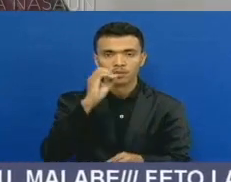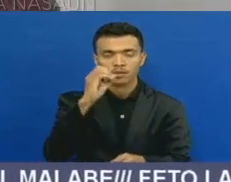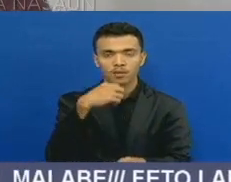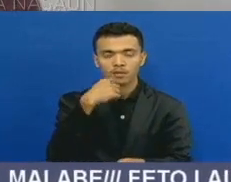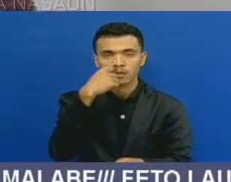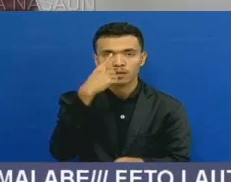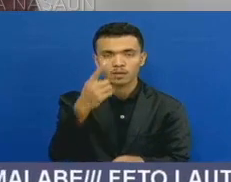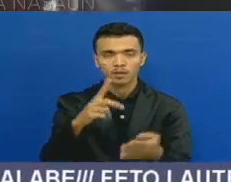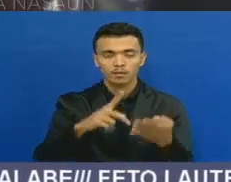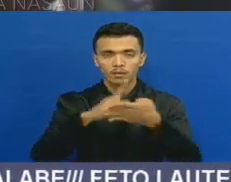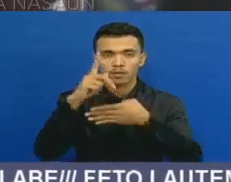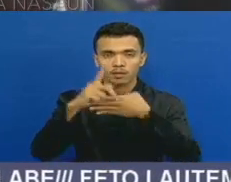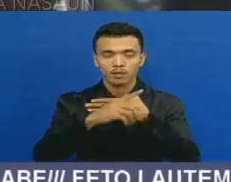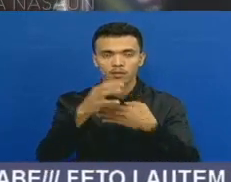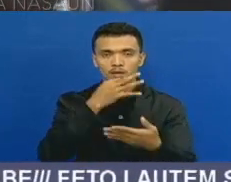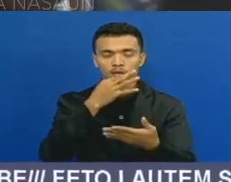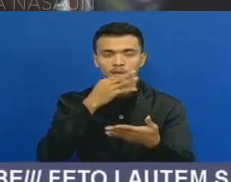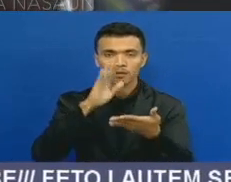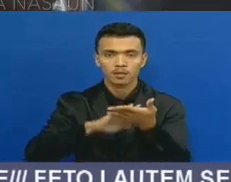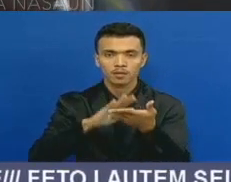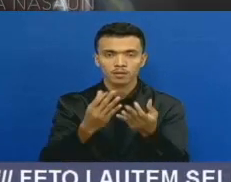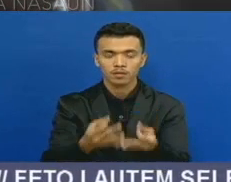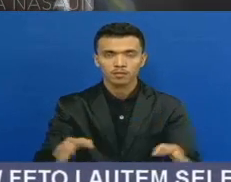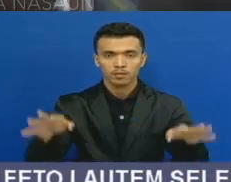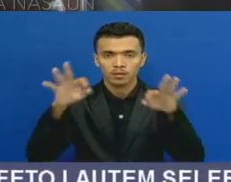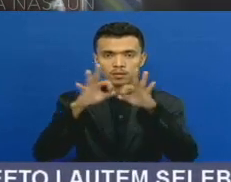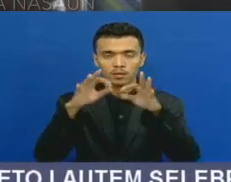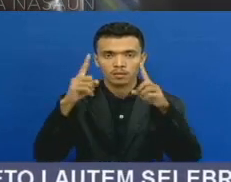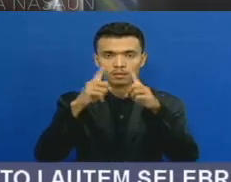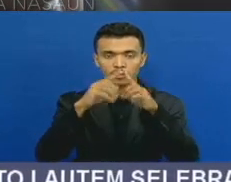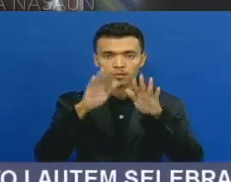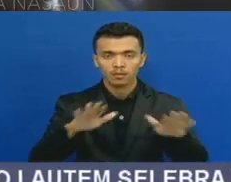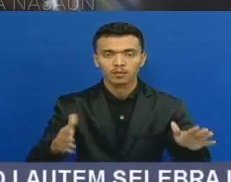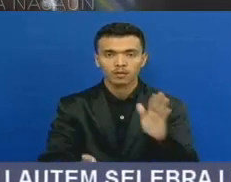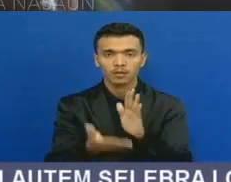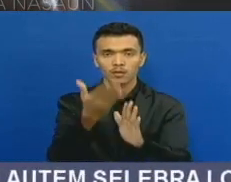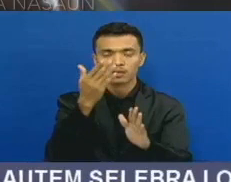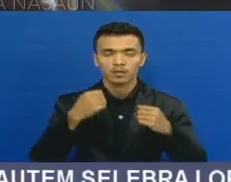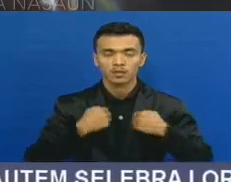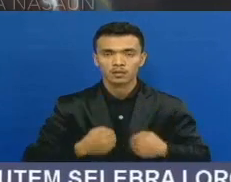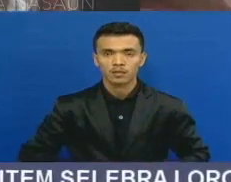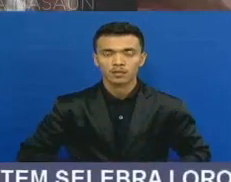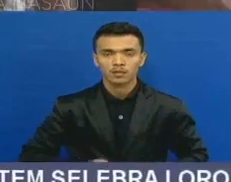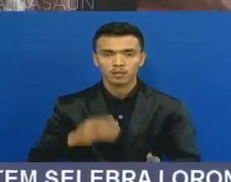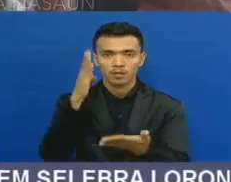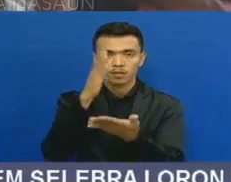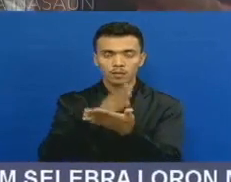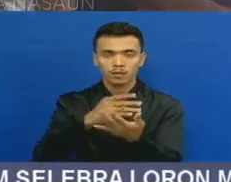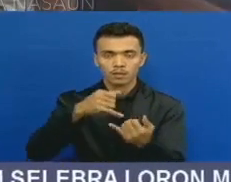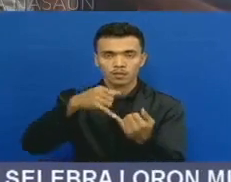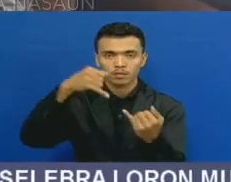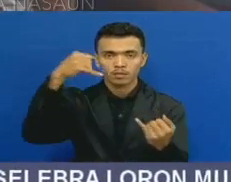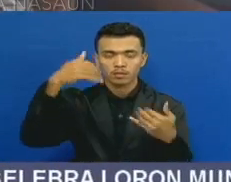Hateten, programa de escolar, né? Importante para a Baric, Joriha Sae Nutrição, no combate à malnutrição IHA